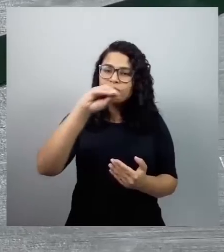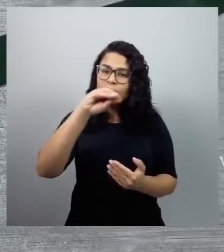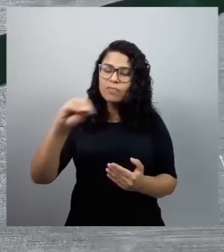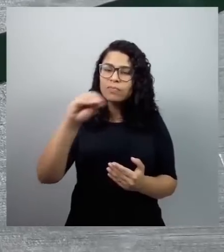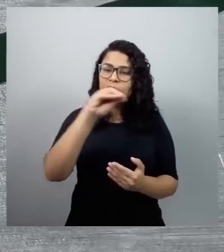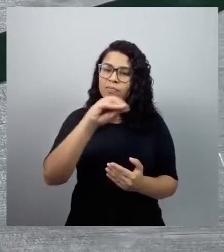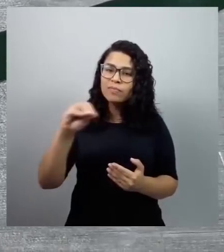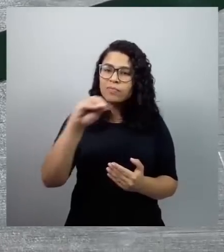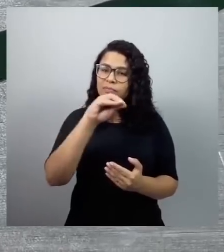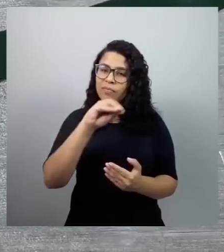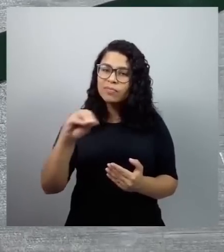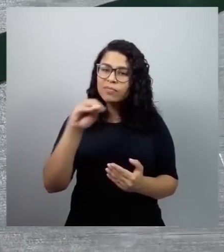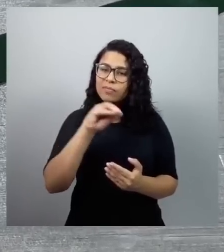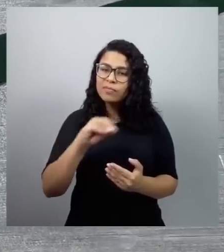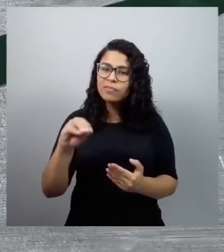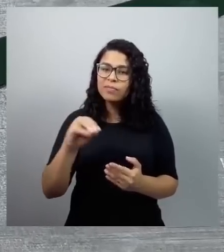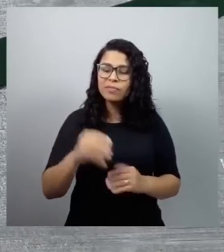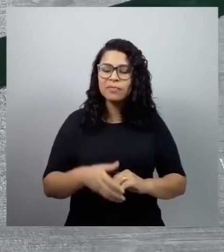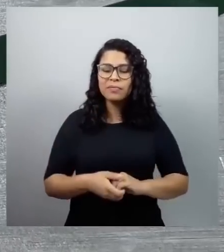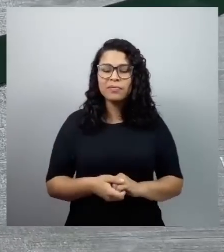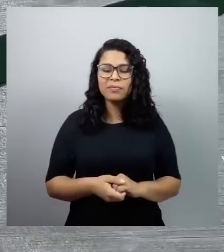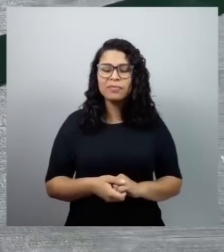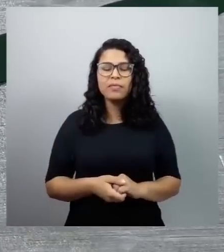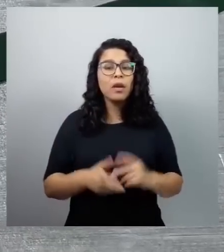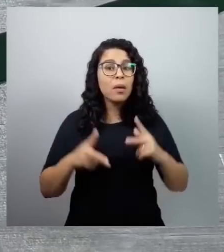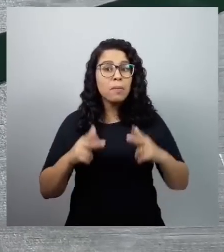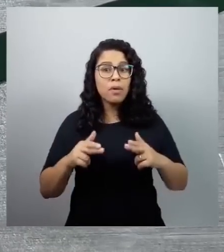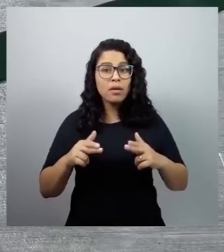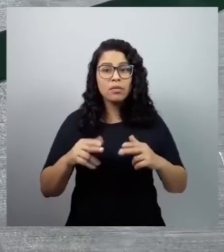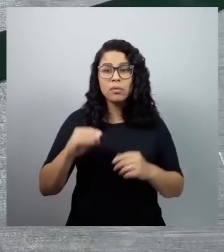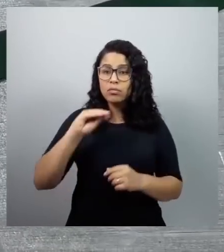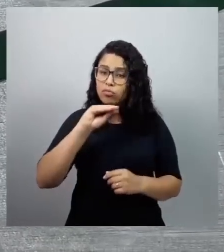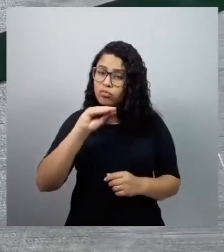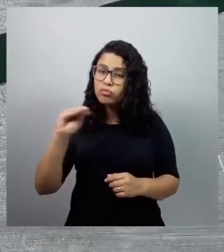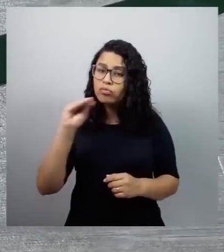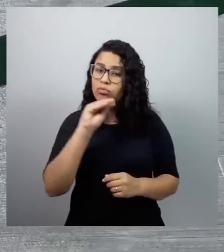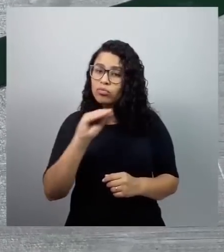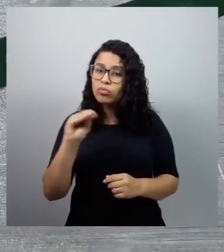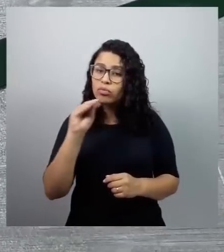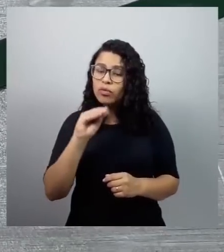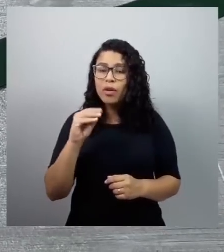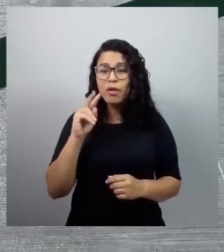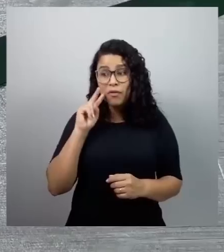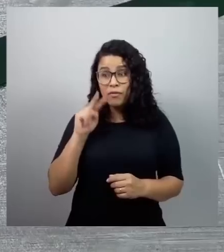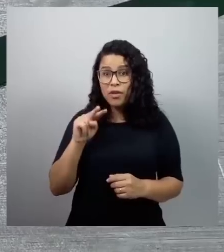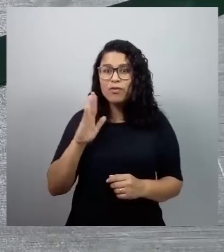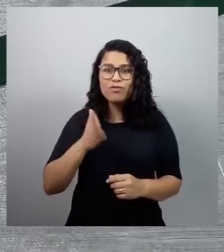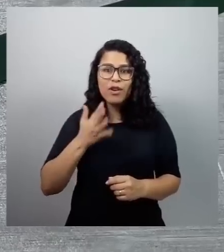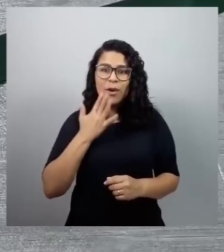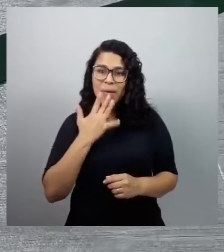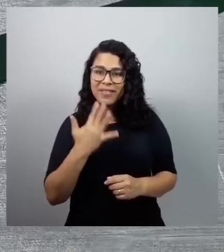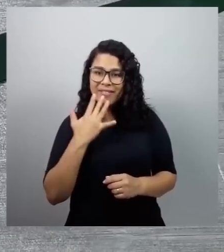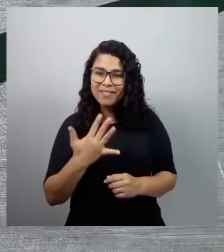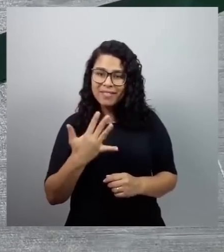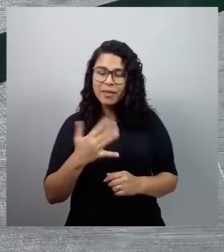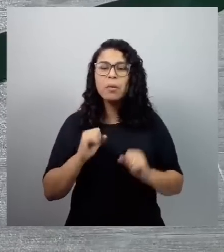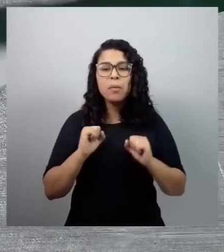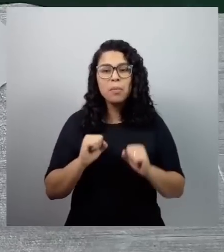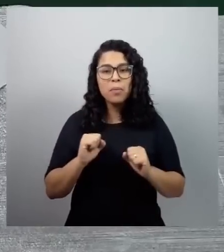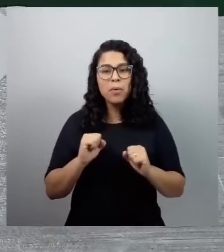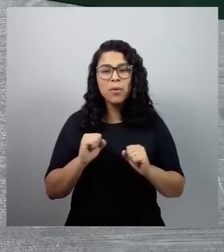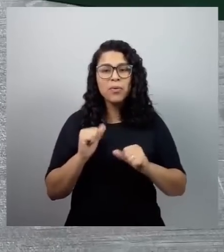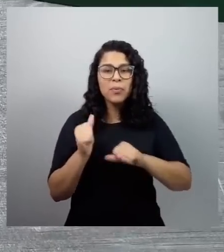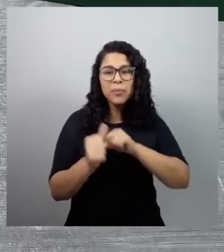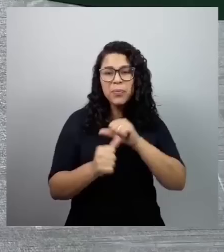Ó. Agora aqui. Mesma coisa. Tá vendo que já tá esbranquecendo? Então, a gente pode